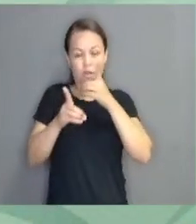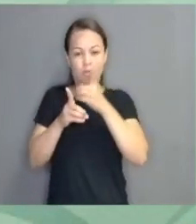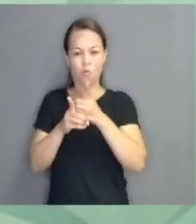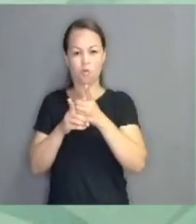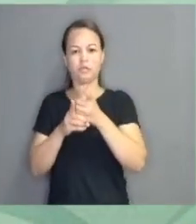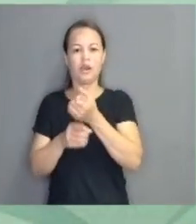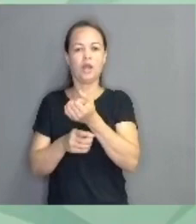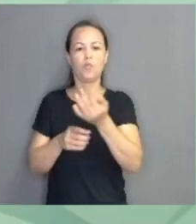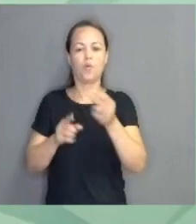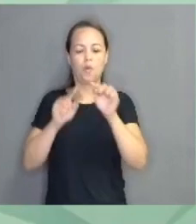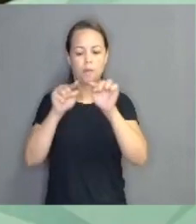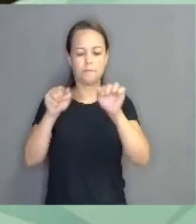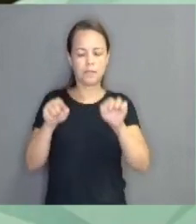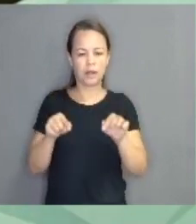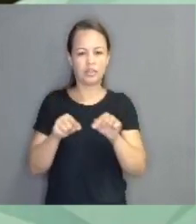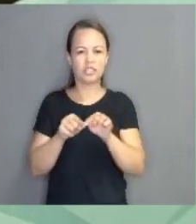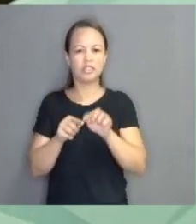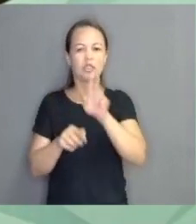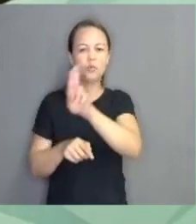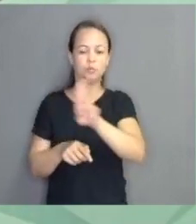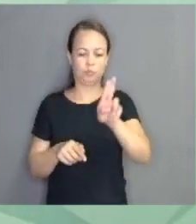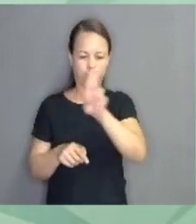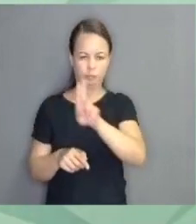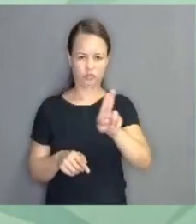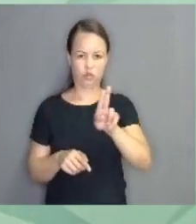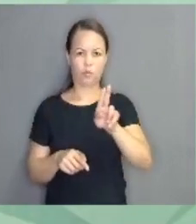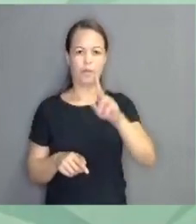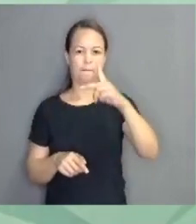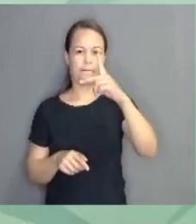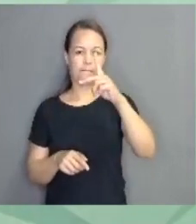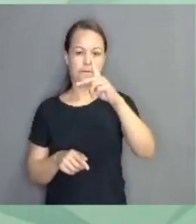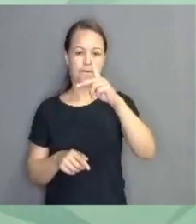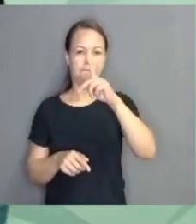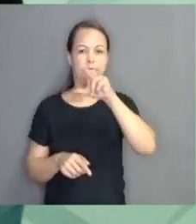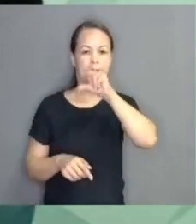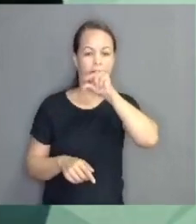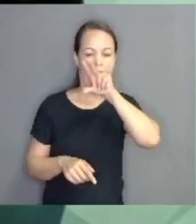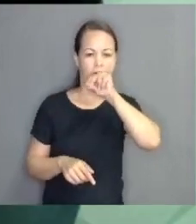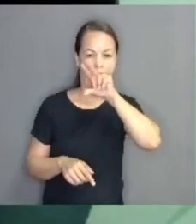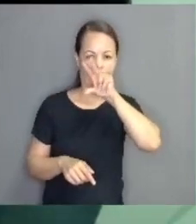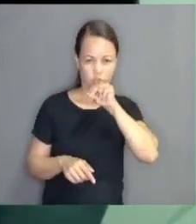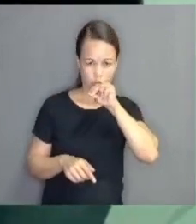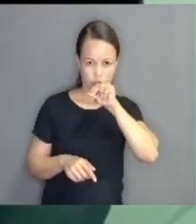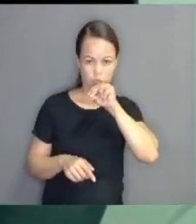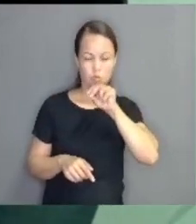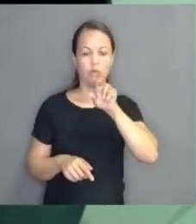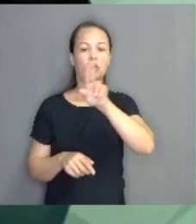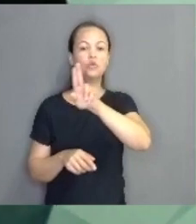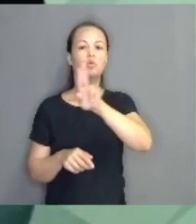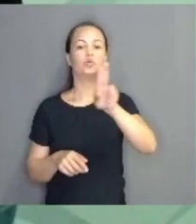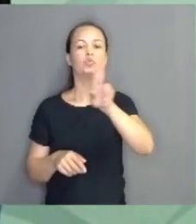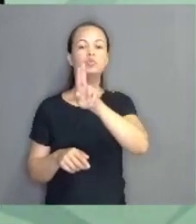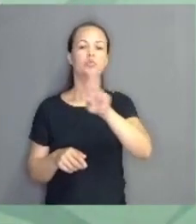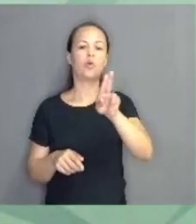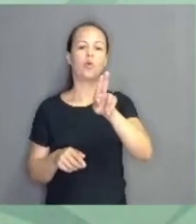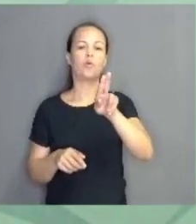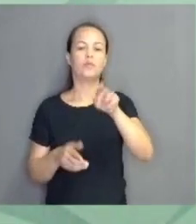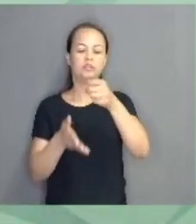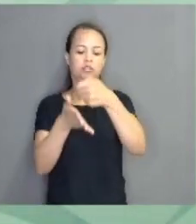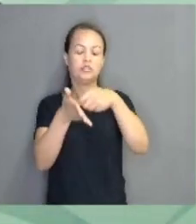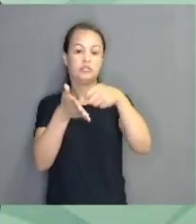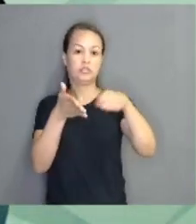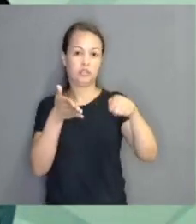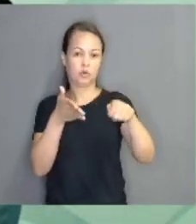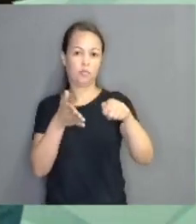é aquela que tem o nome do pato. Lembra? A dica que a tia falou é, O nome só é escrito